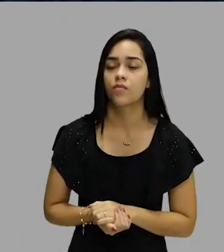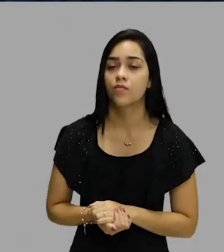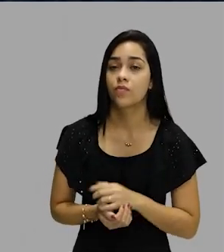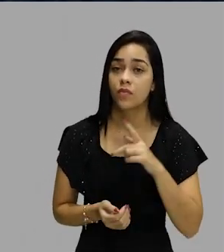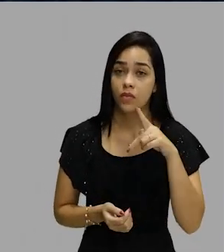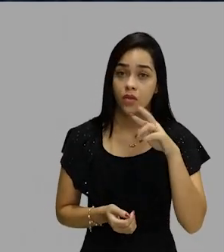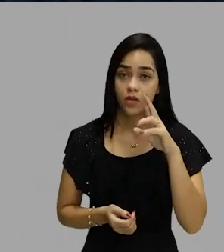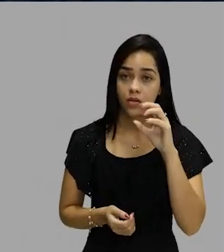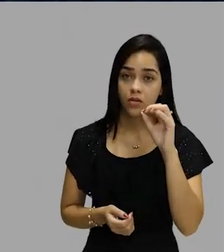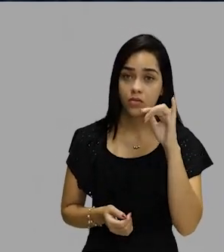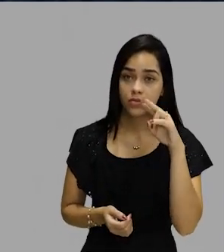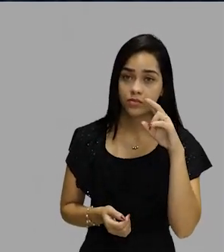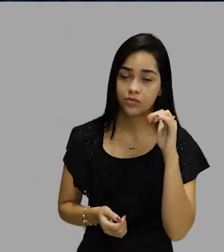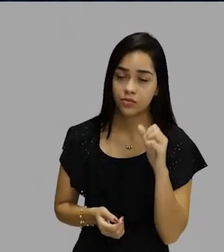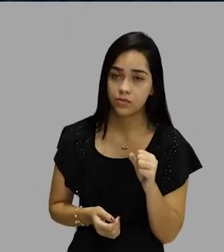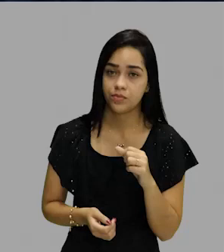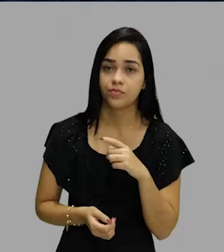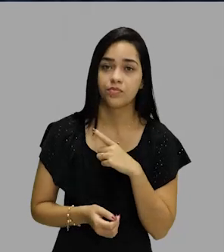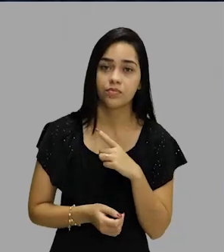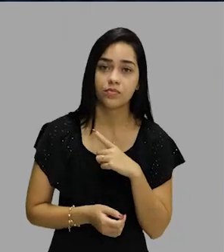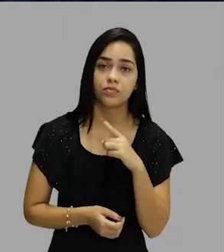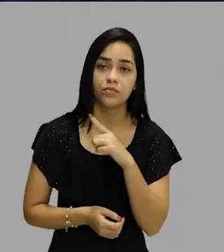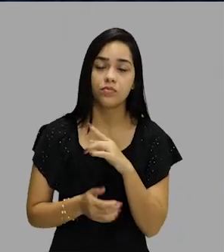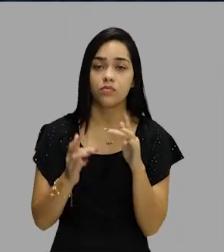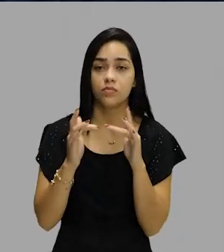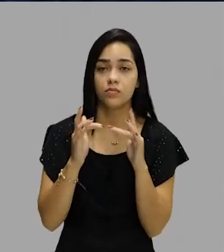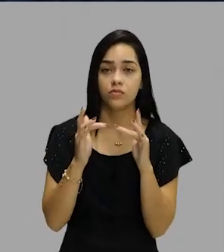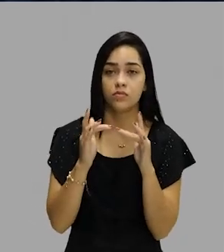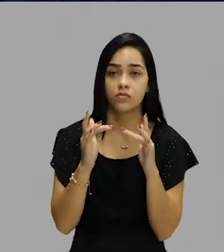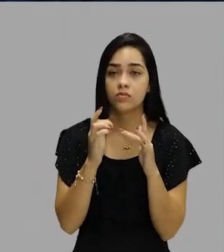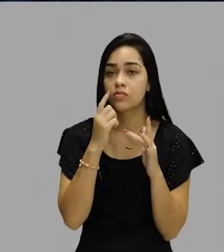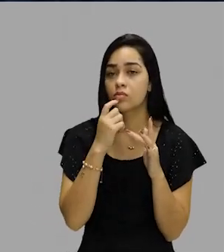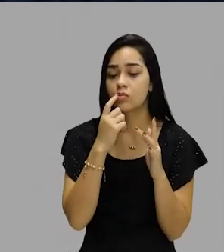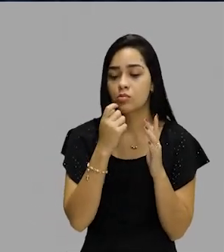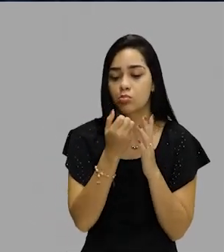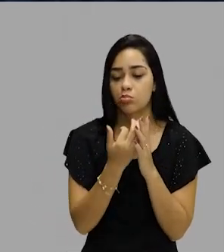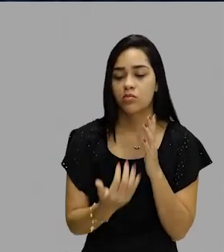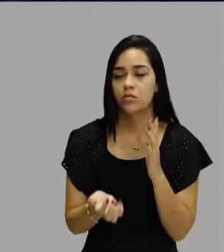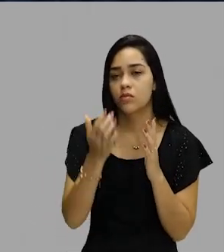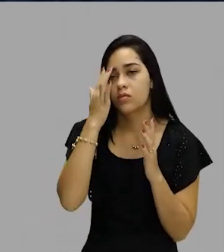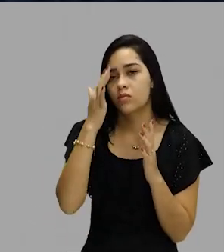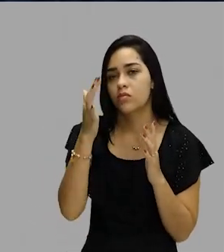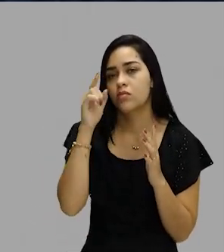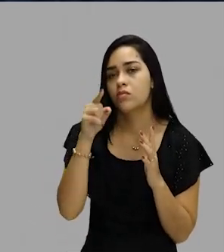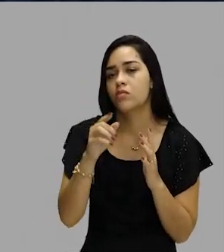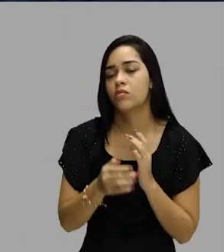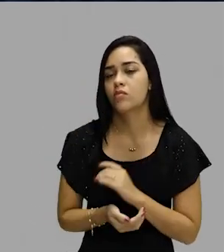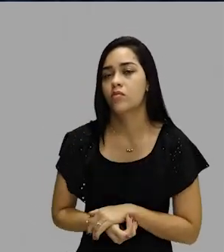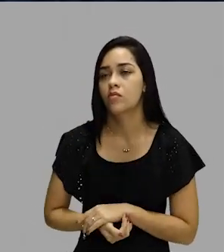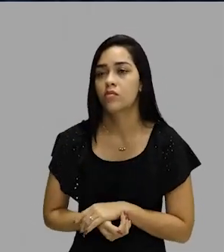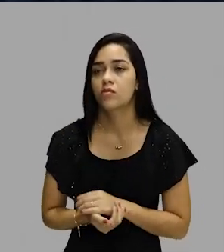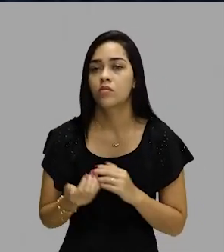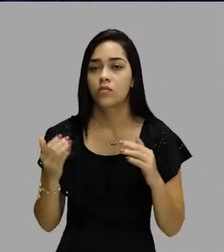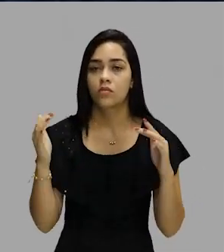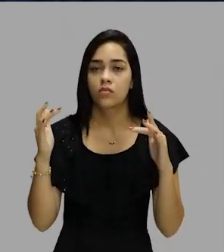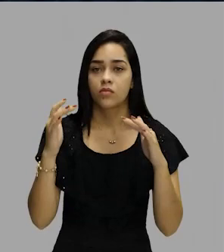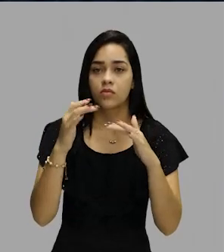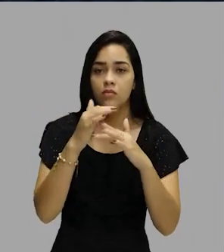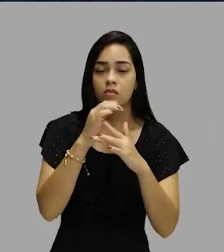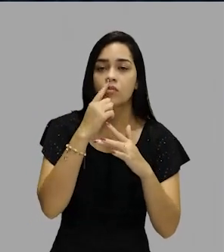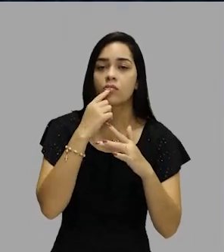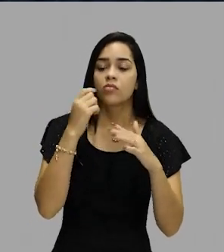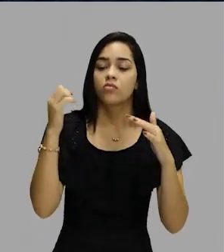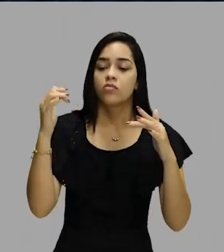Essas proteínas, elas estão ali em contato com a corrente sanguínea. Então, imagina, o vaso sanguíneo está passando num